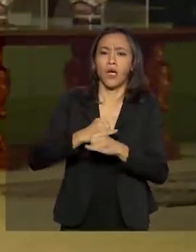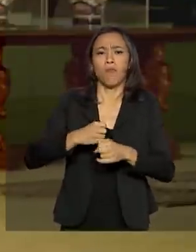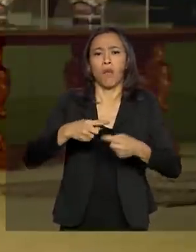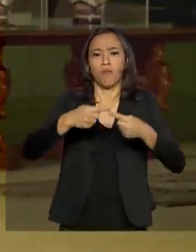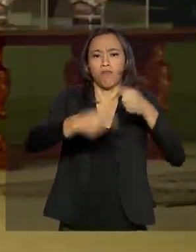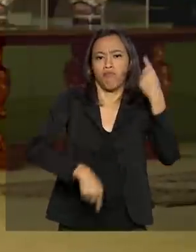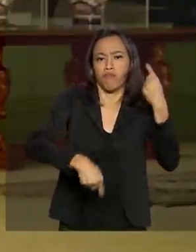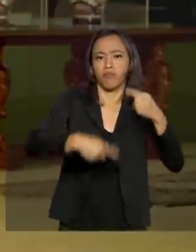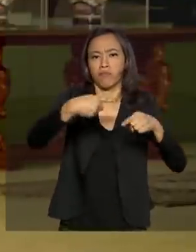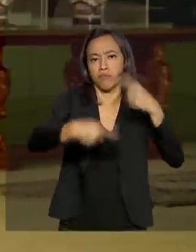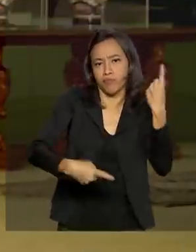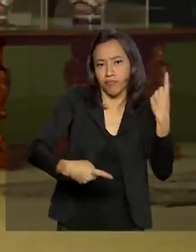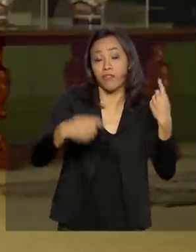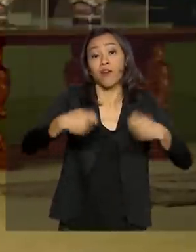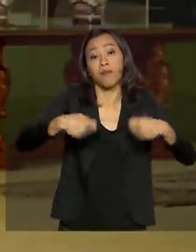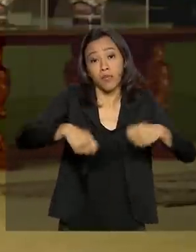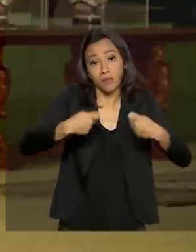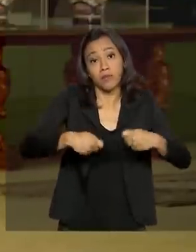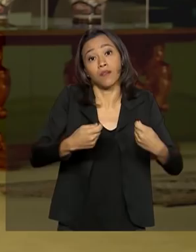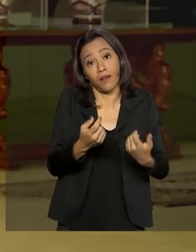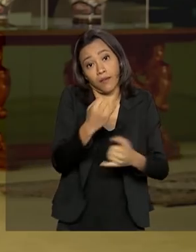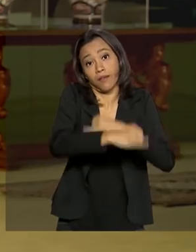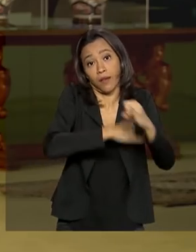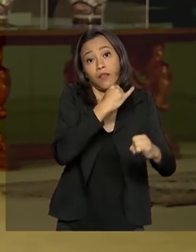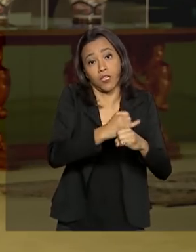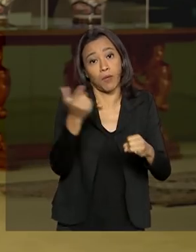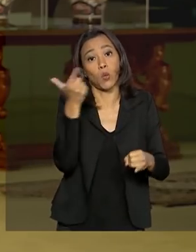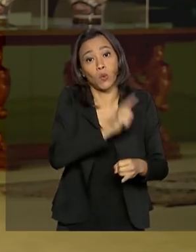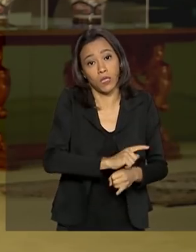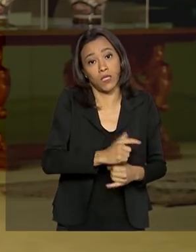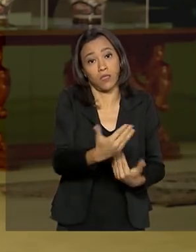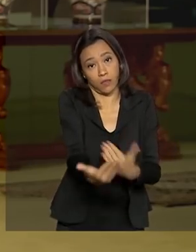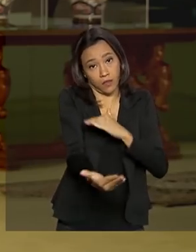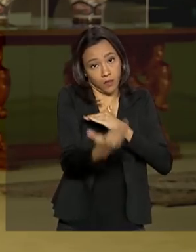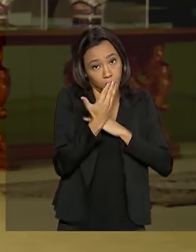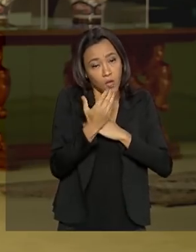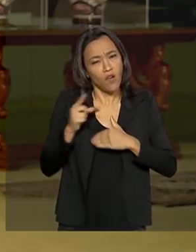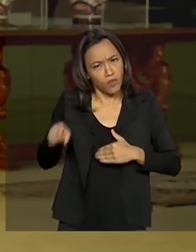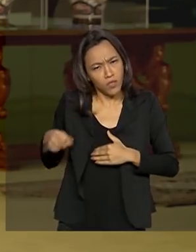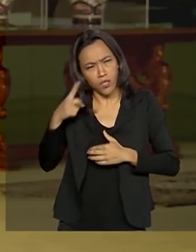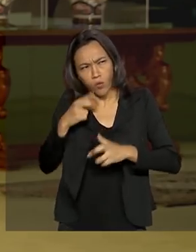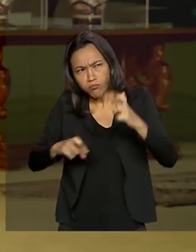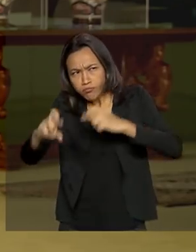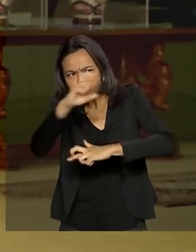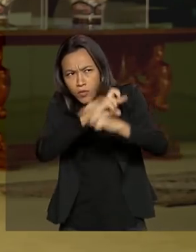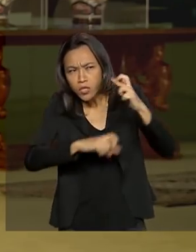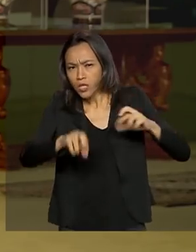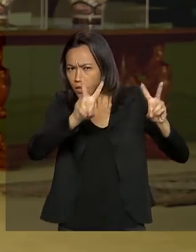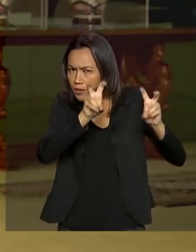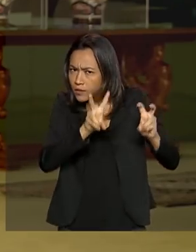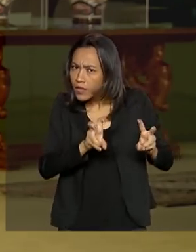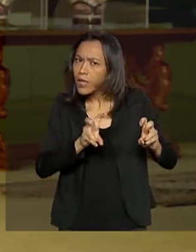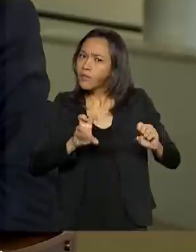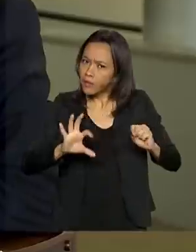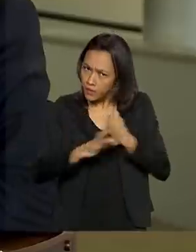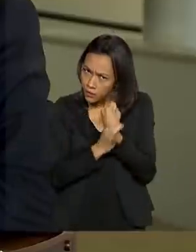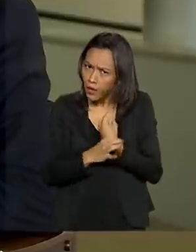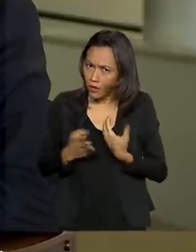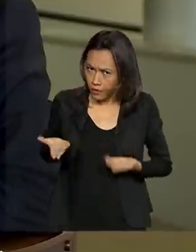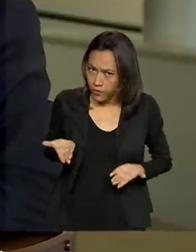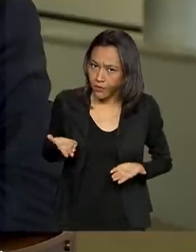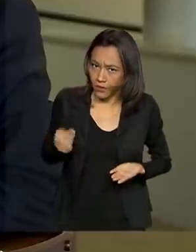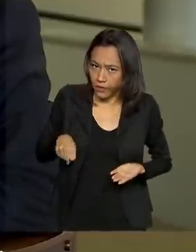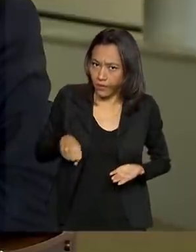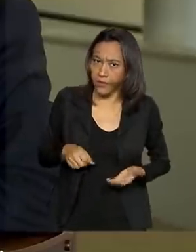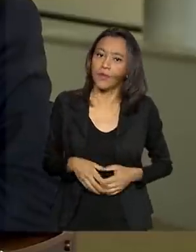muitas pessoas vão depender dele para poder receber esse benefício. Vocês também estão atuando, monitorando, imagino, essas questões de segurança cibernética.